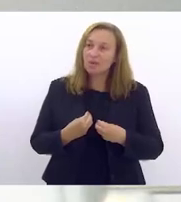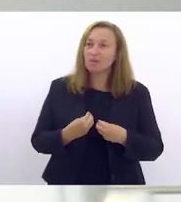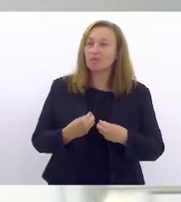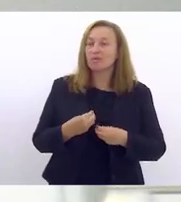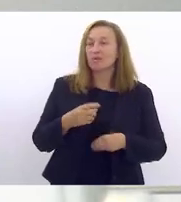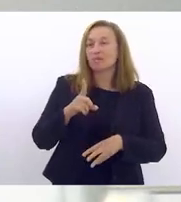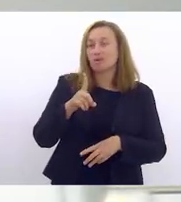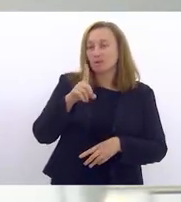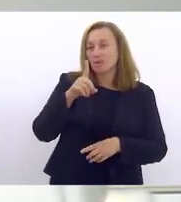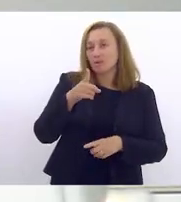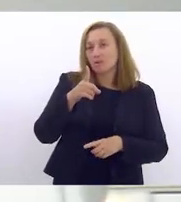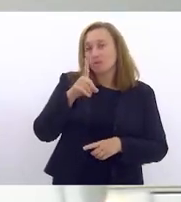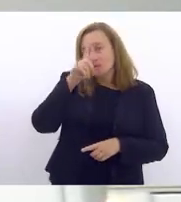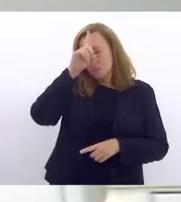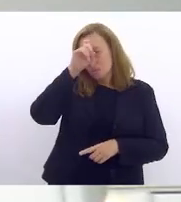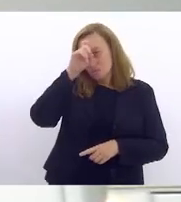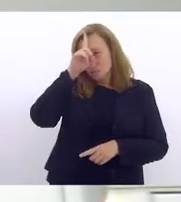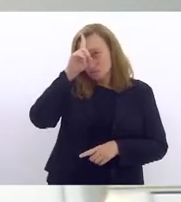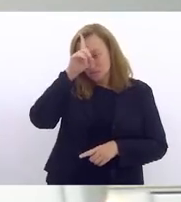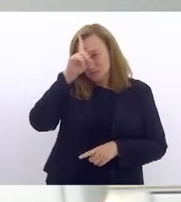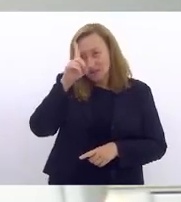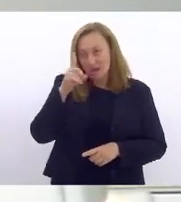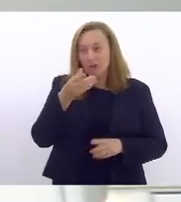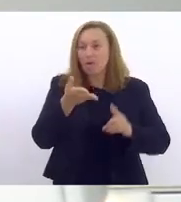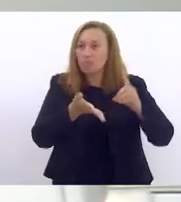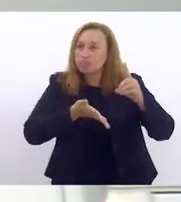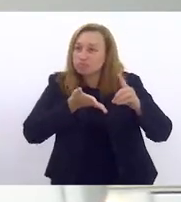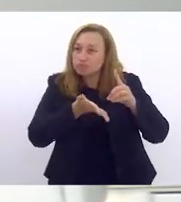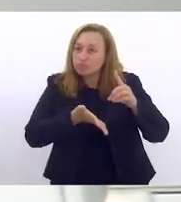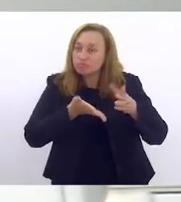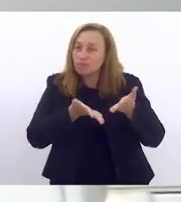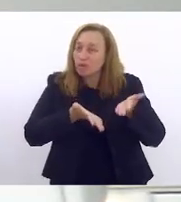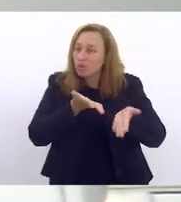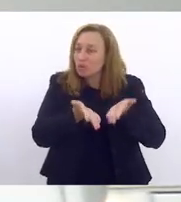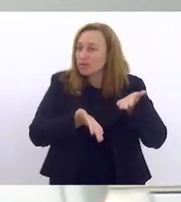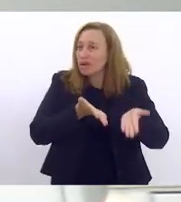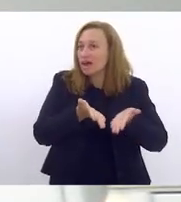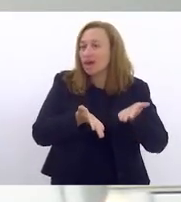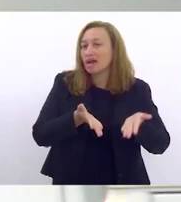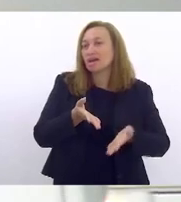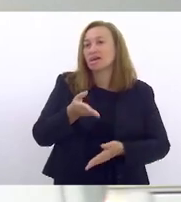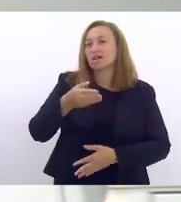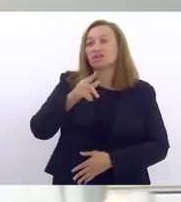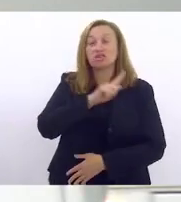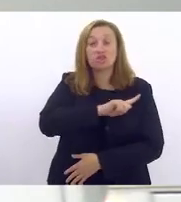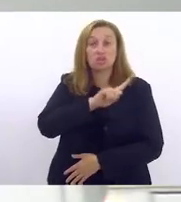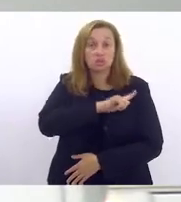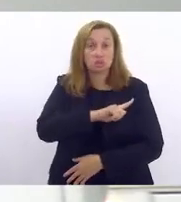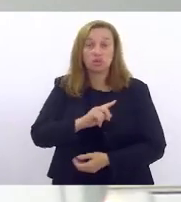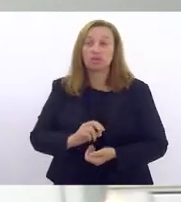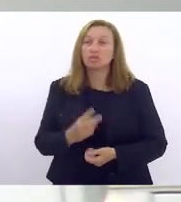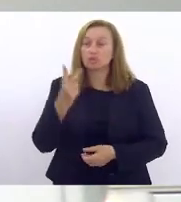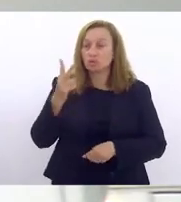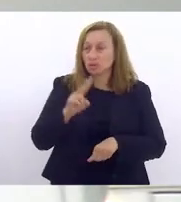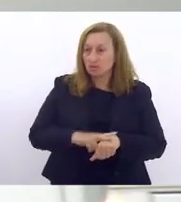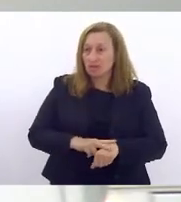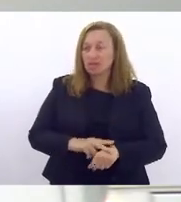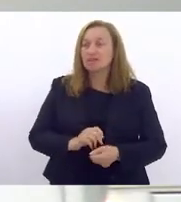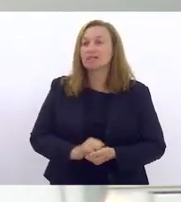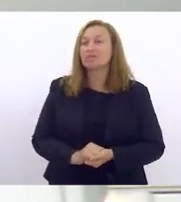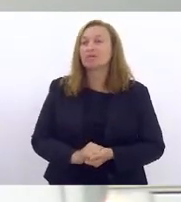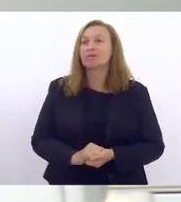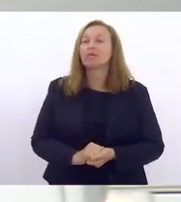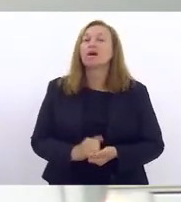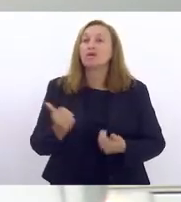né, para me confiou o cargo de gestora por duas vezes na Maria Amélia. E quero agradecer